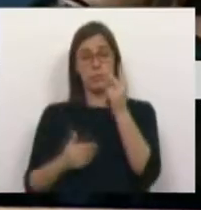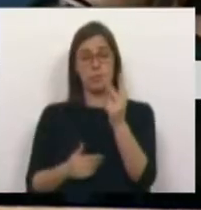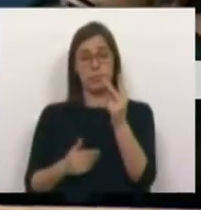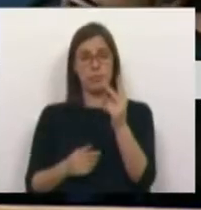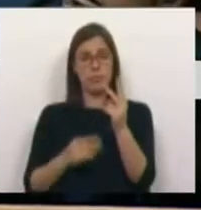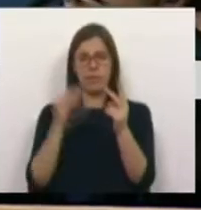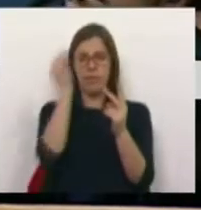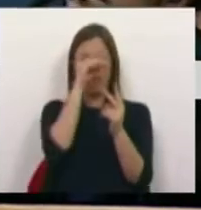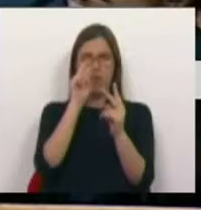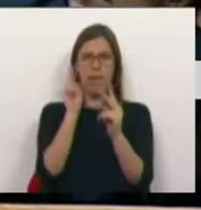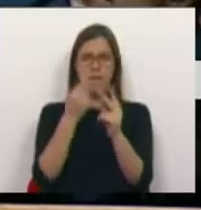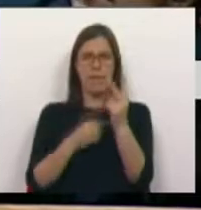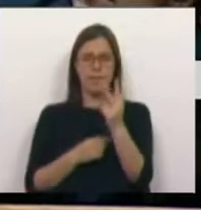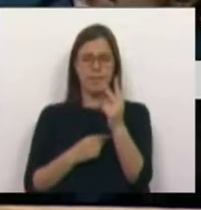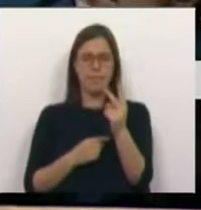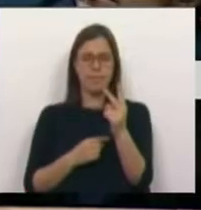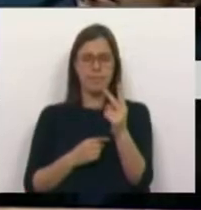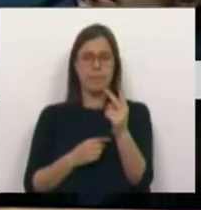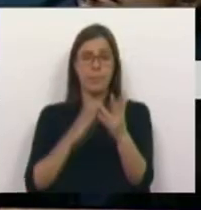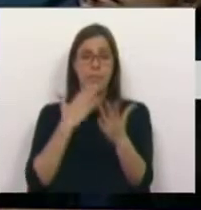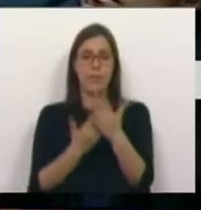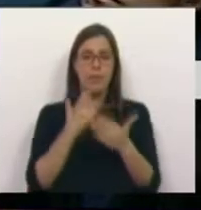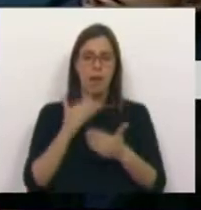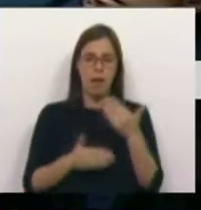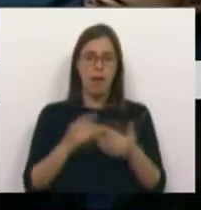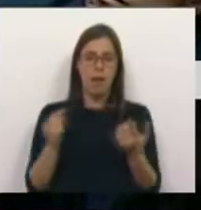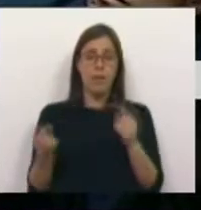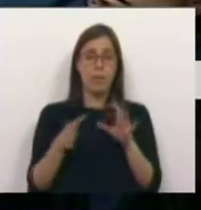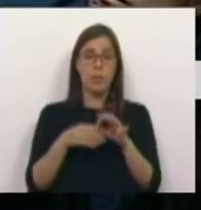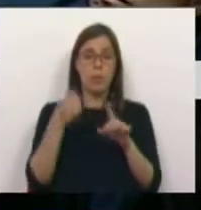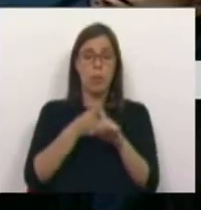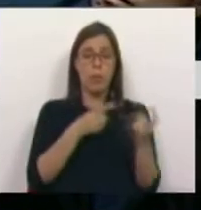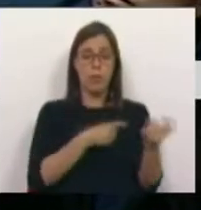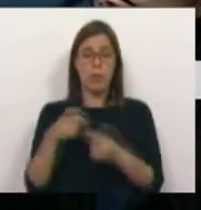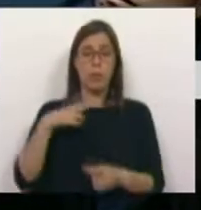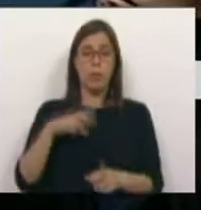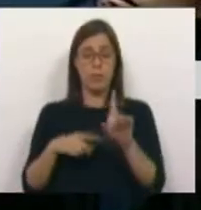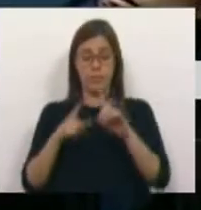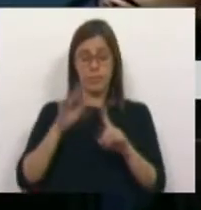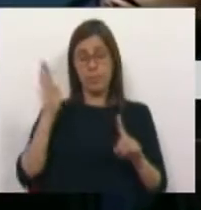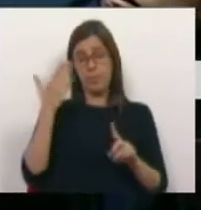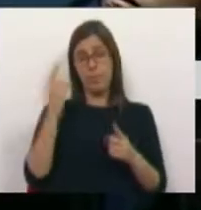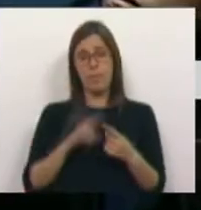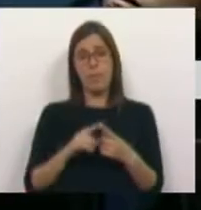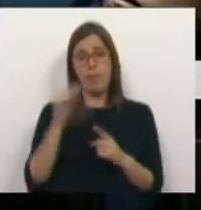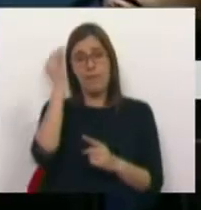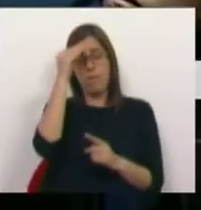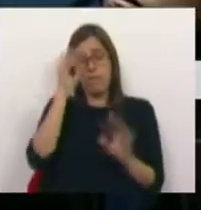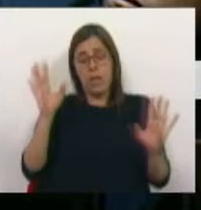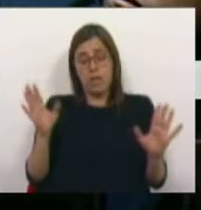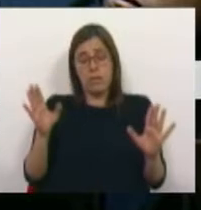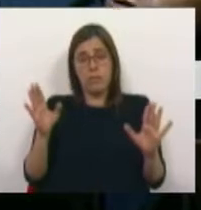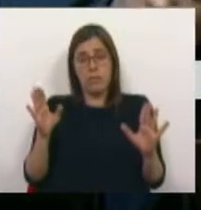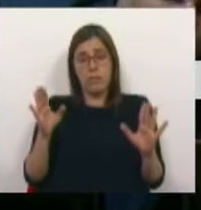duas falsidades que têm alimentado o debate sobre o combate ao terrorismo em Portugal. A primeira dessas